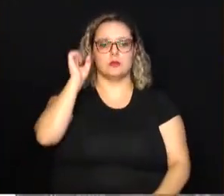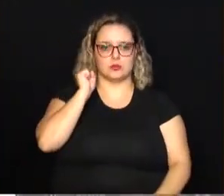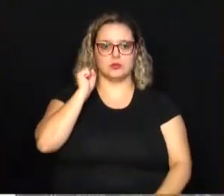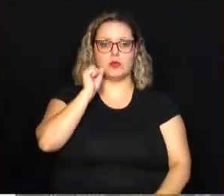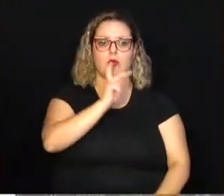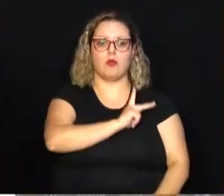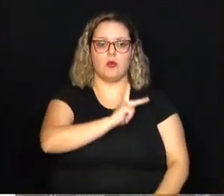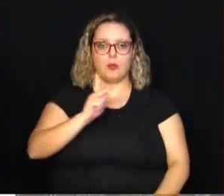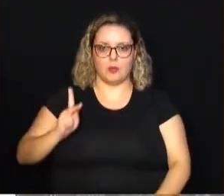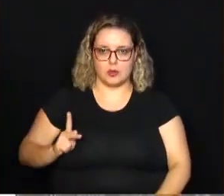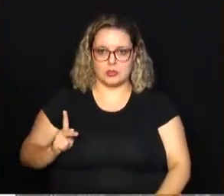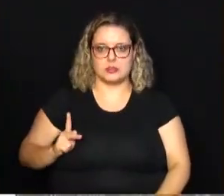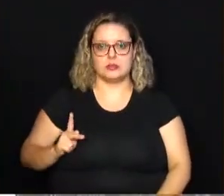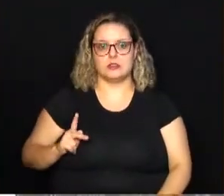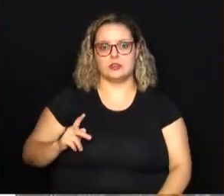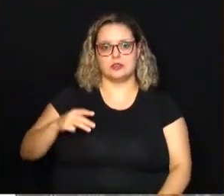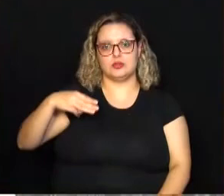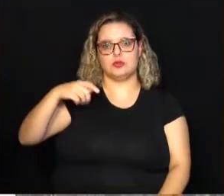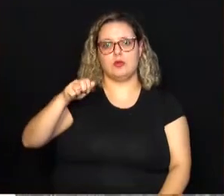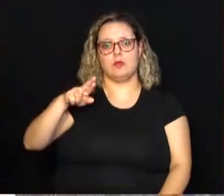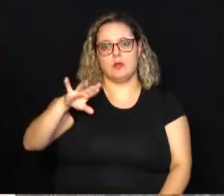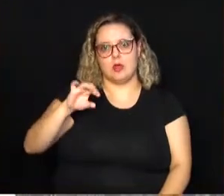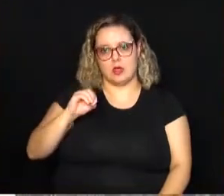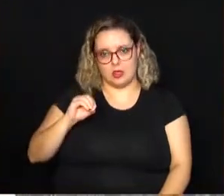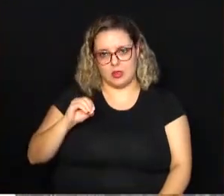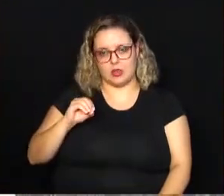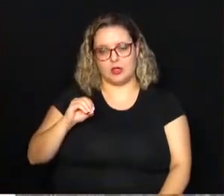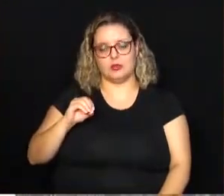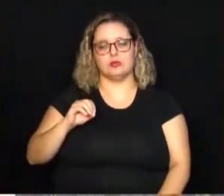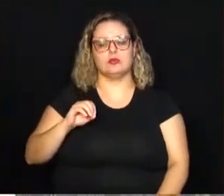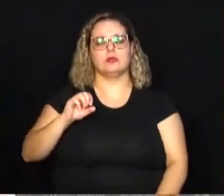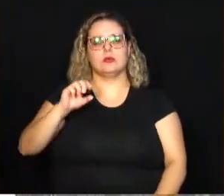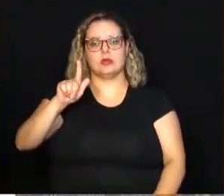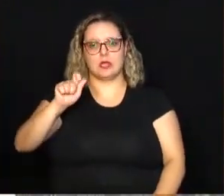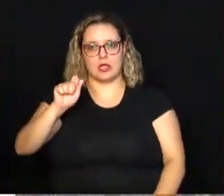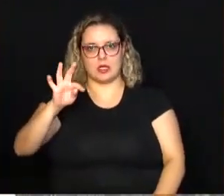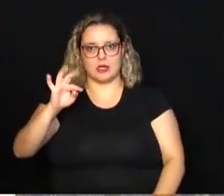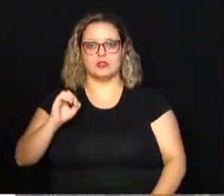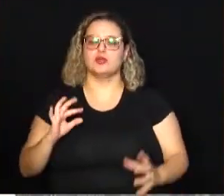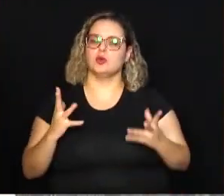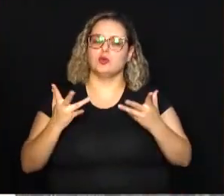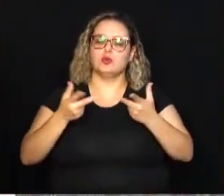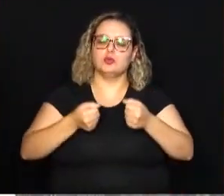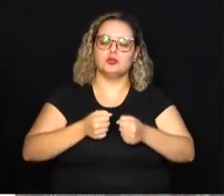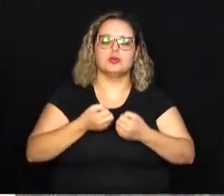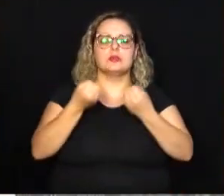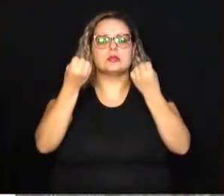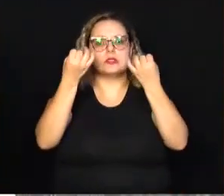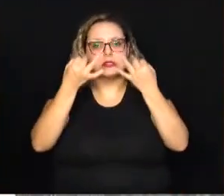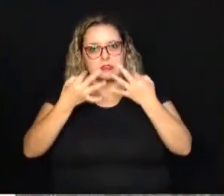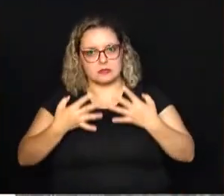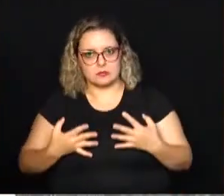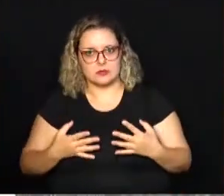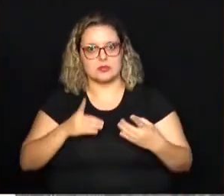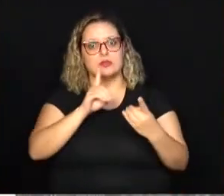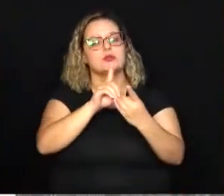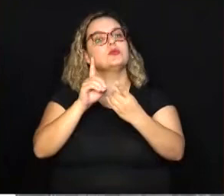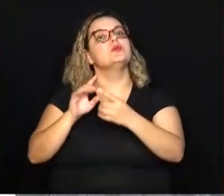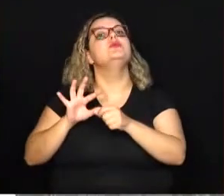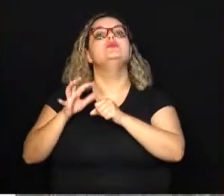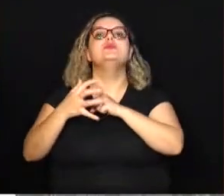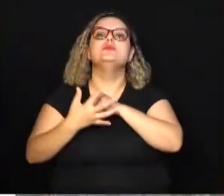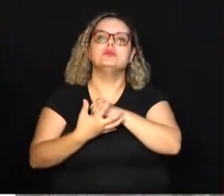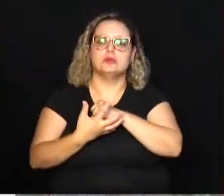presidente da Rede Mário Gatti, o Sérgio Bisoni, com todas as explicações em relação aos atendimentos da